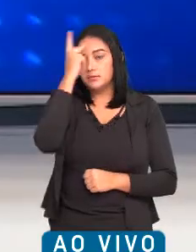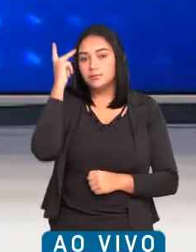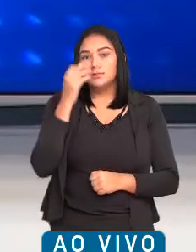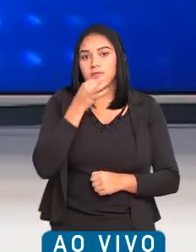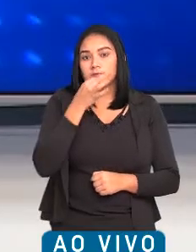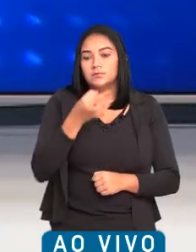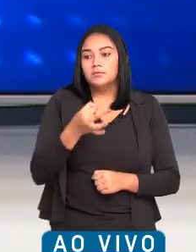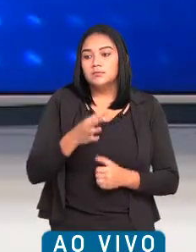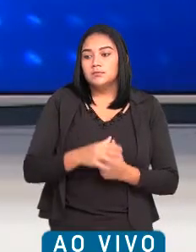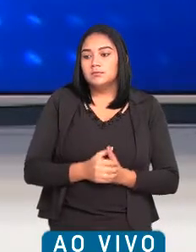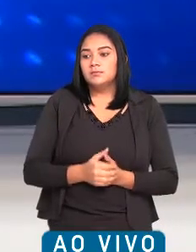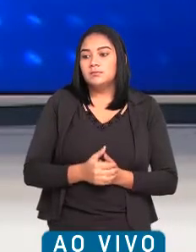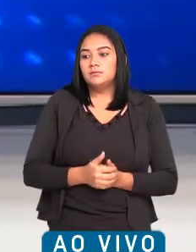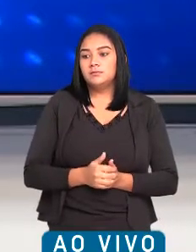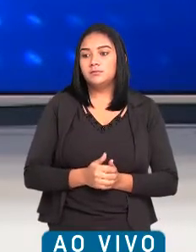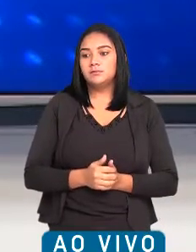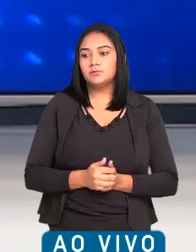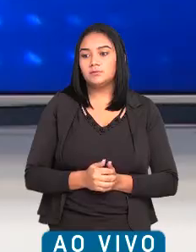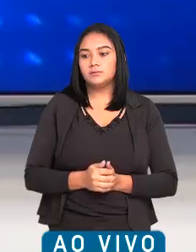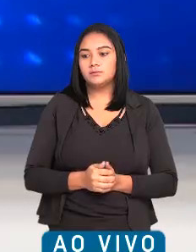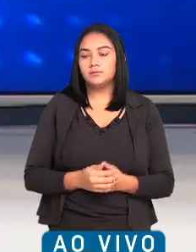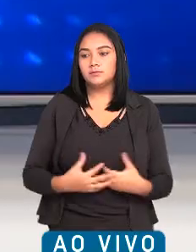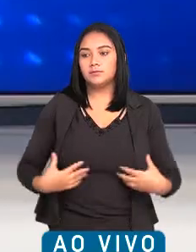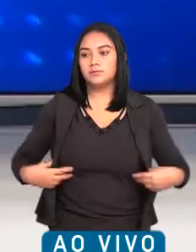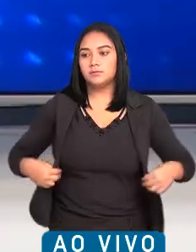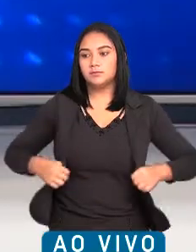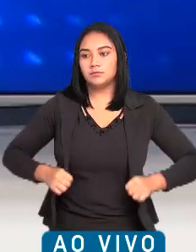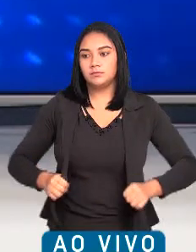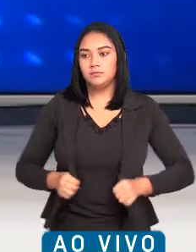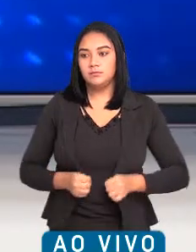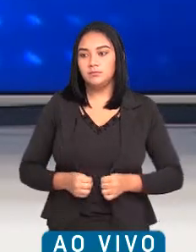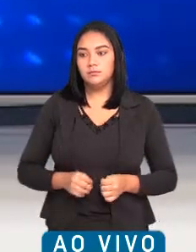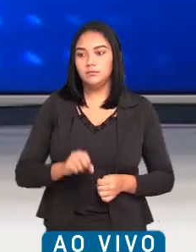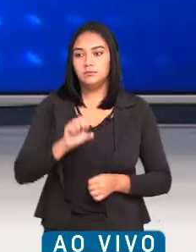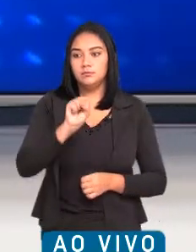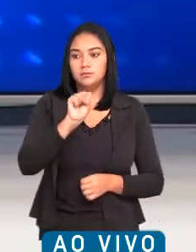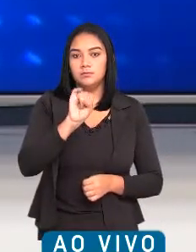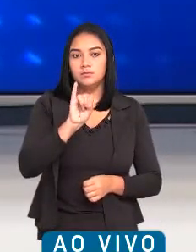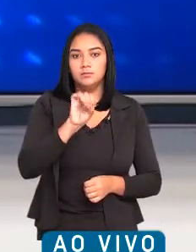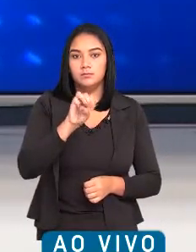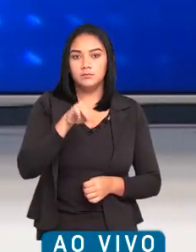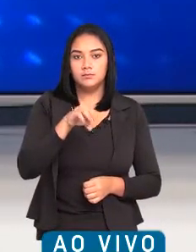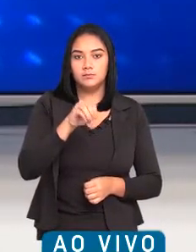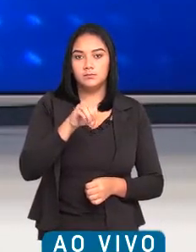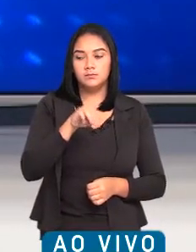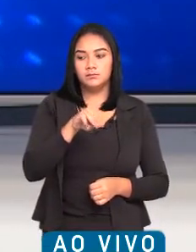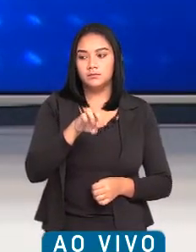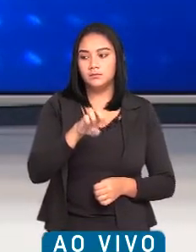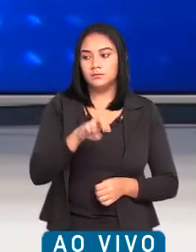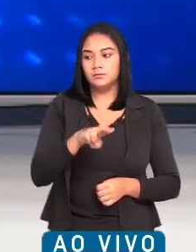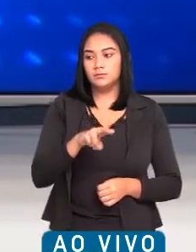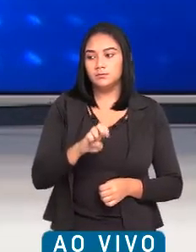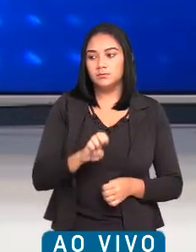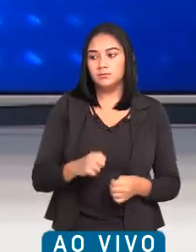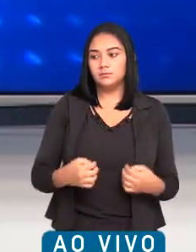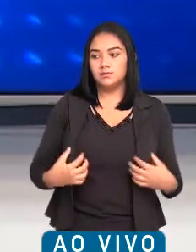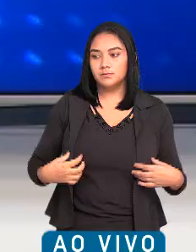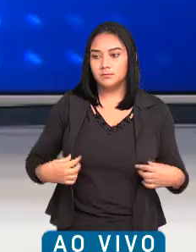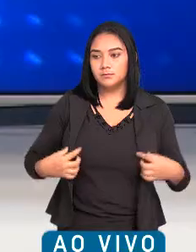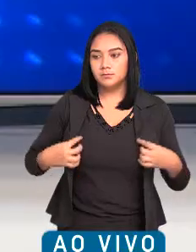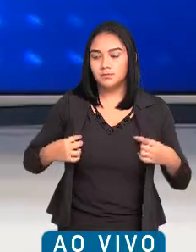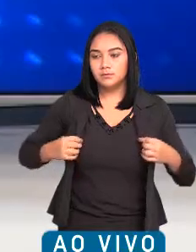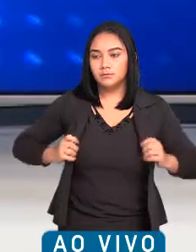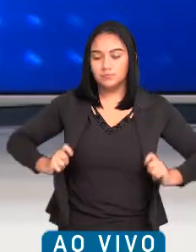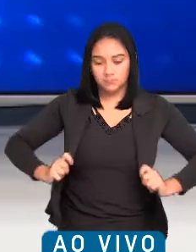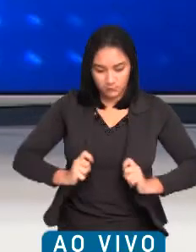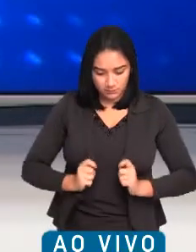não comentou. Então, a gente só vai sortear agora, aqui, desculpa, o nome da Simone, que era a única que estava na nossa urna ainda,